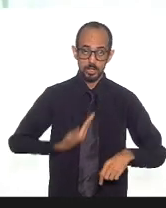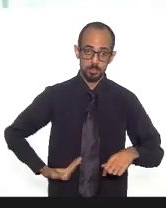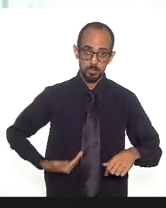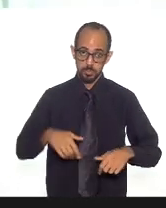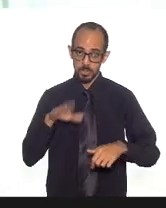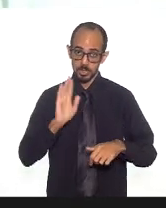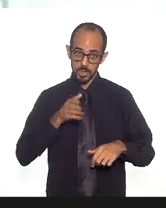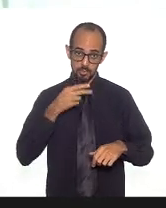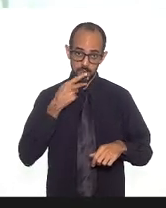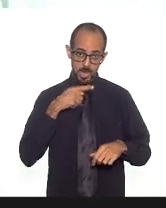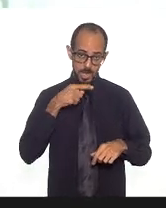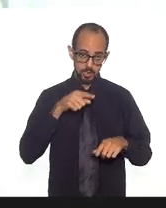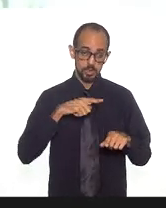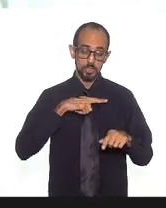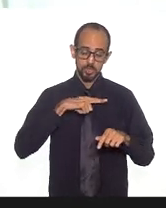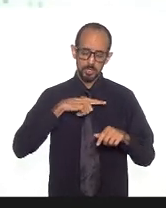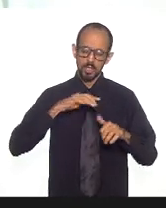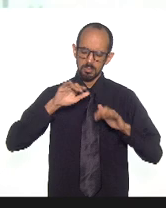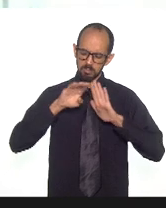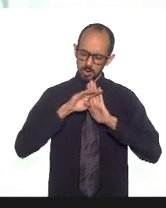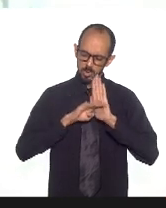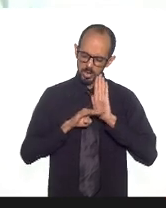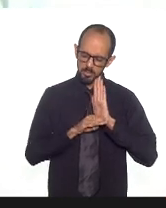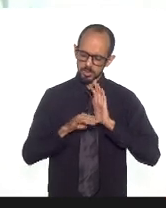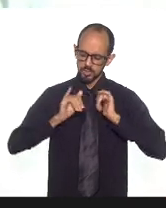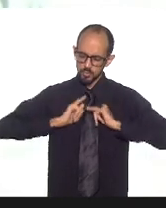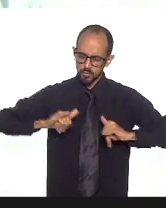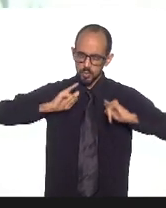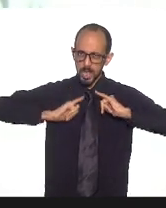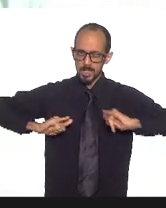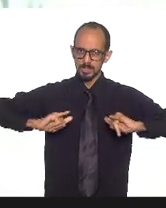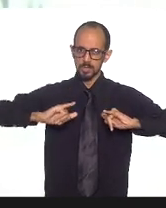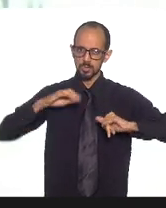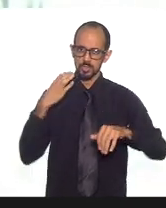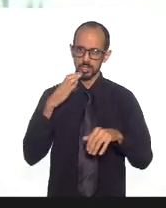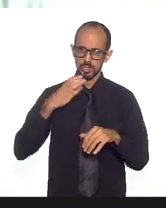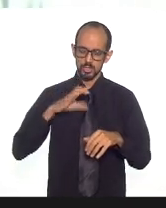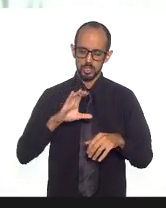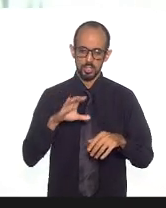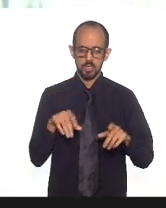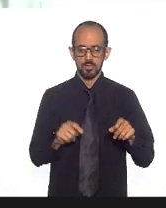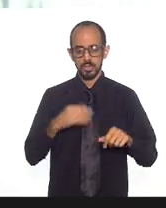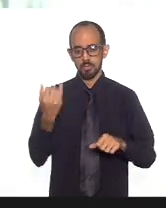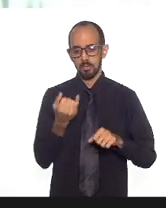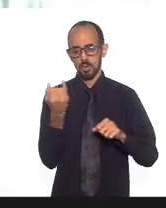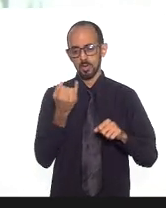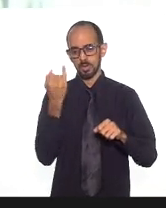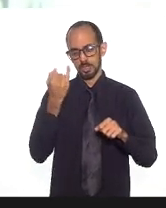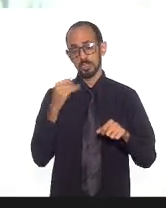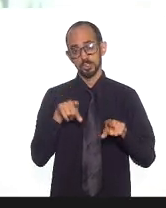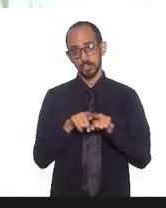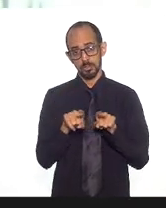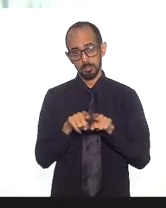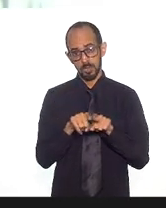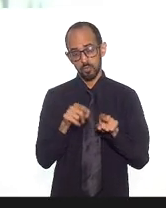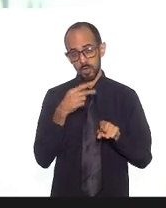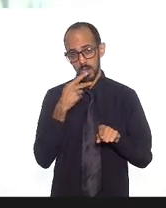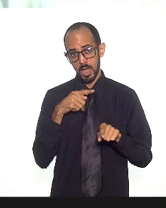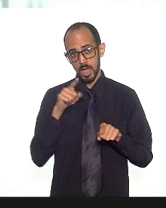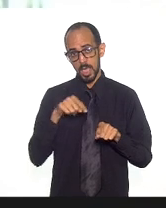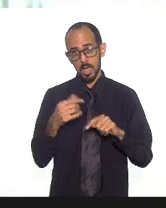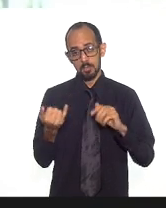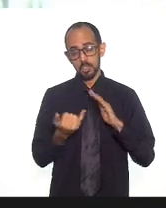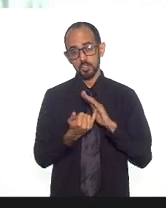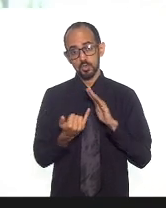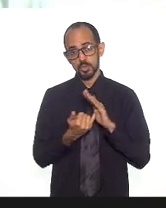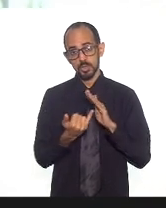vários programas de divulgação científica, várias políticas públicas de divulgação científica e de extensão. Muito importante ressaltar isso. É uma instituição, de